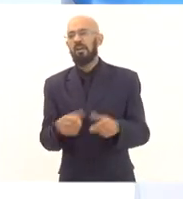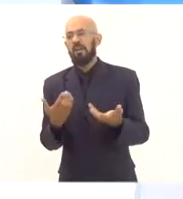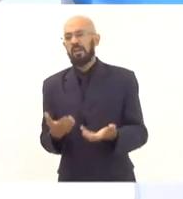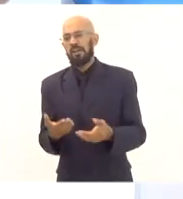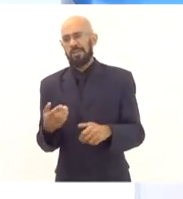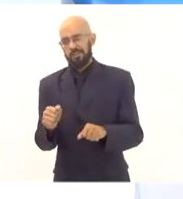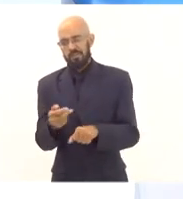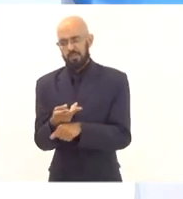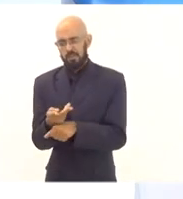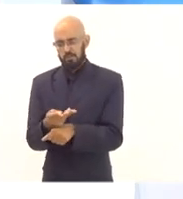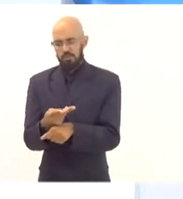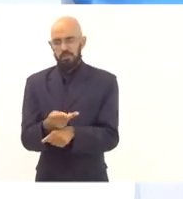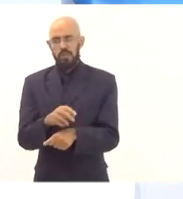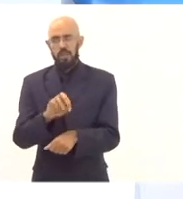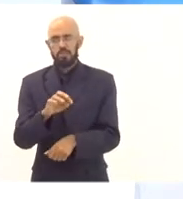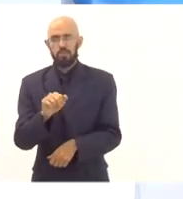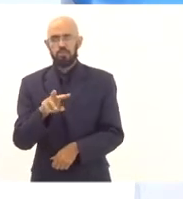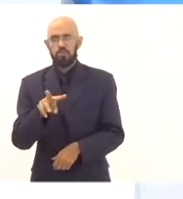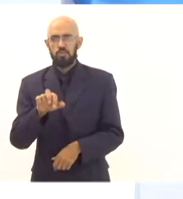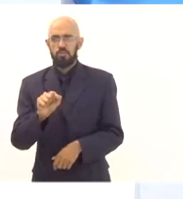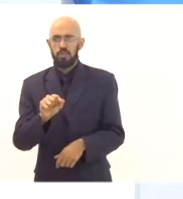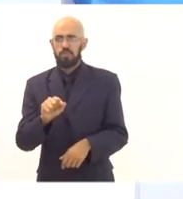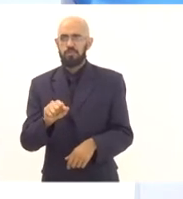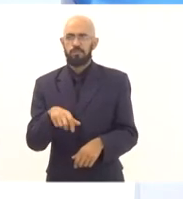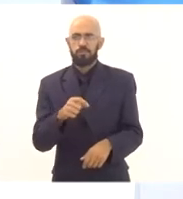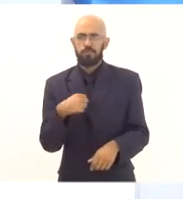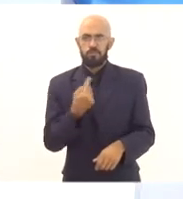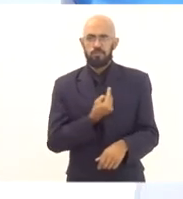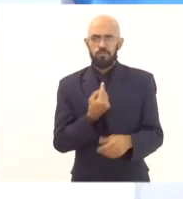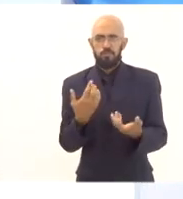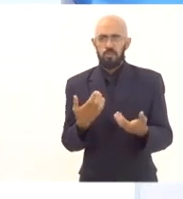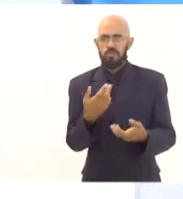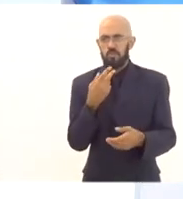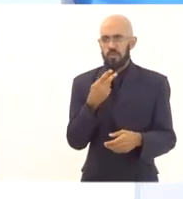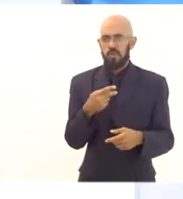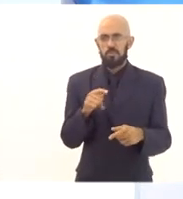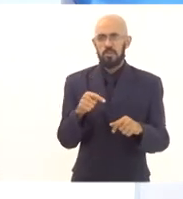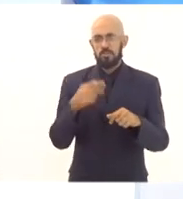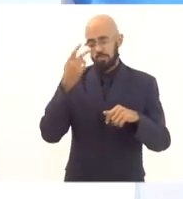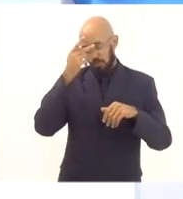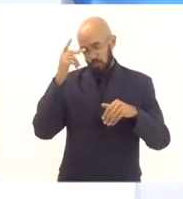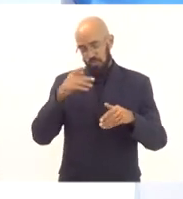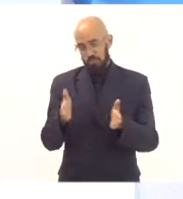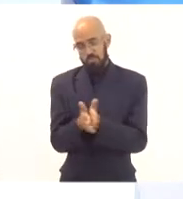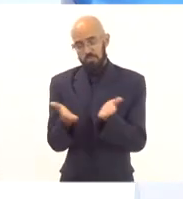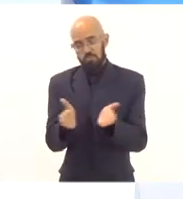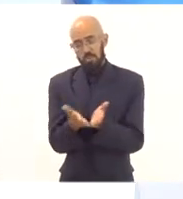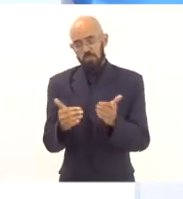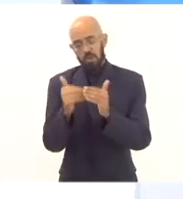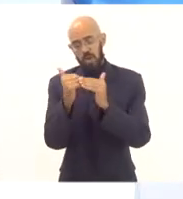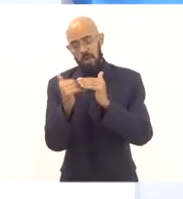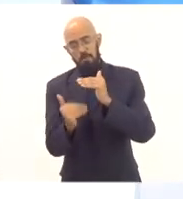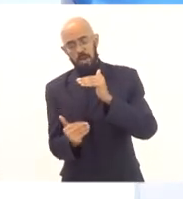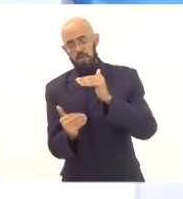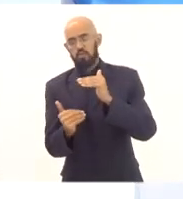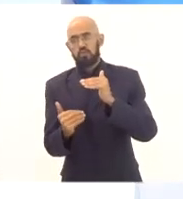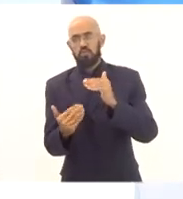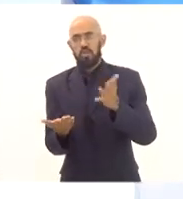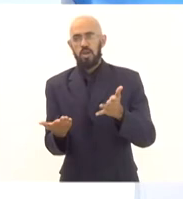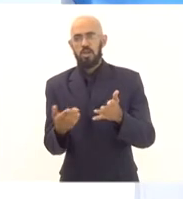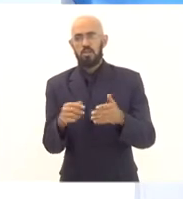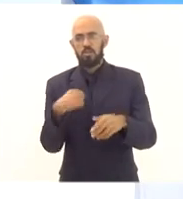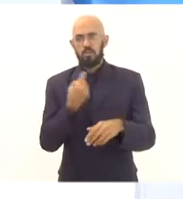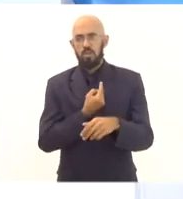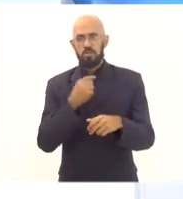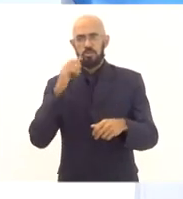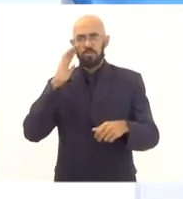busca ativa e a gente trata que especificamente né das pessoas que estão abaixo da linha da pobreza ou da linha da pobreza a gente